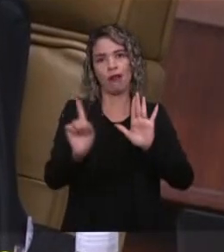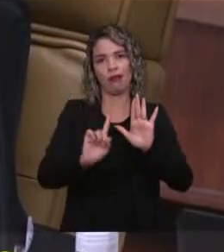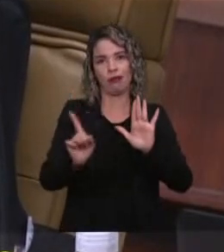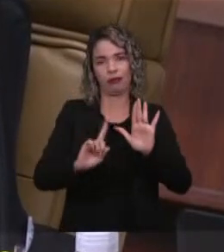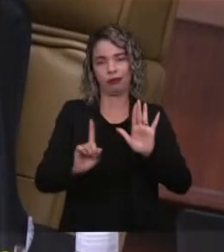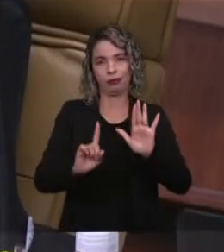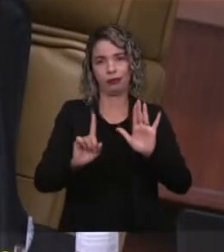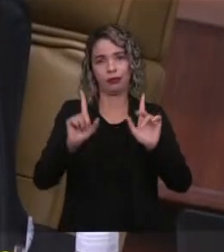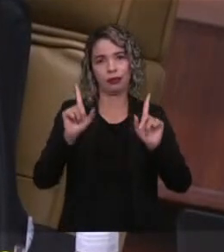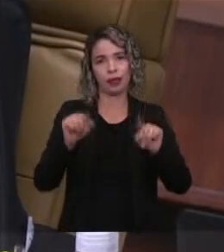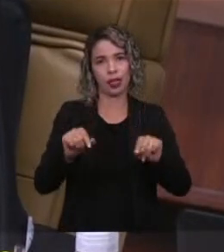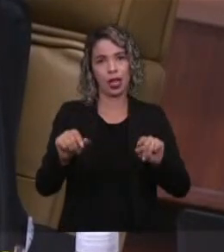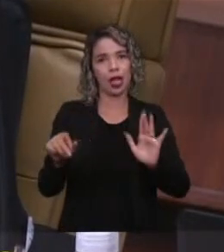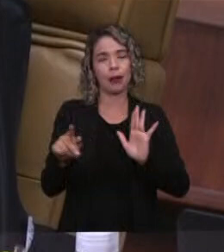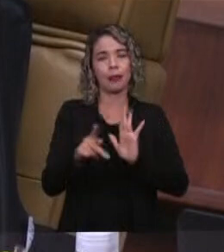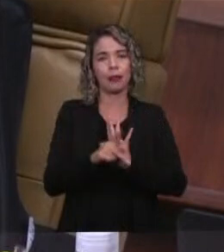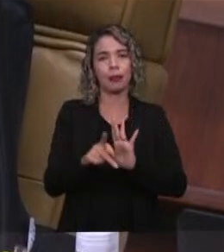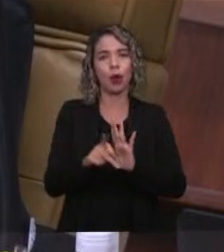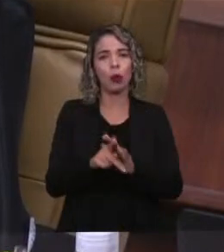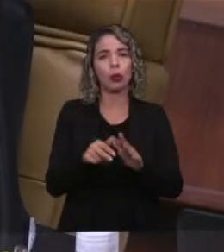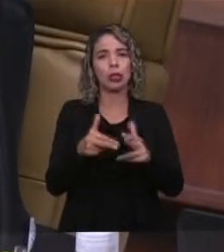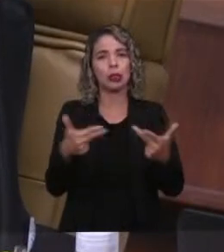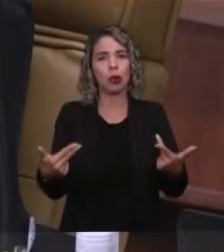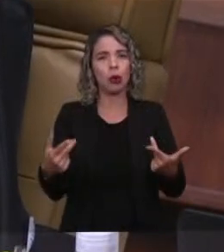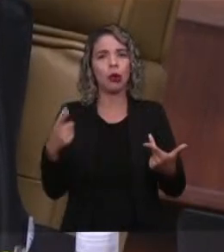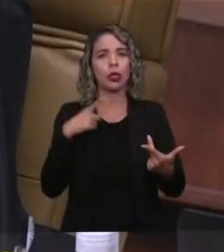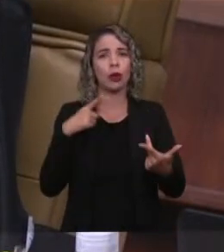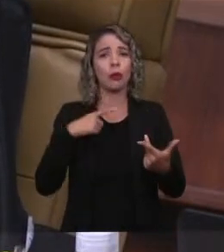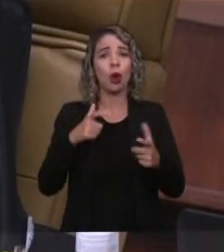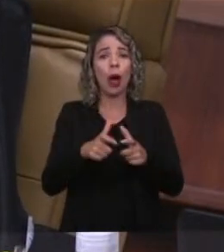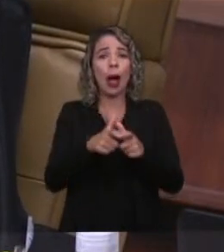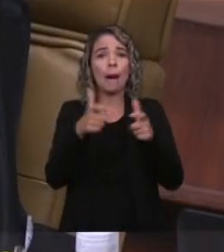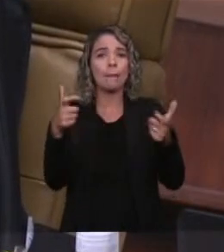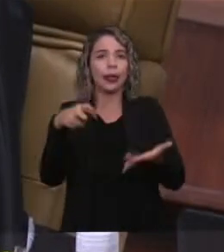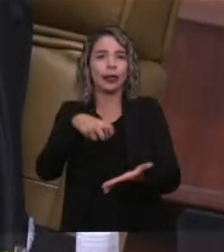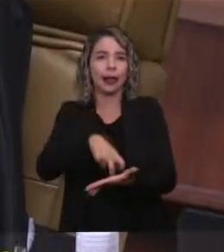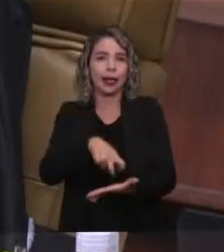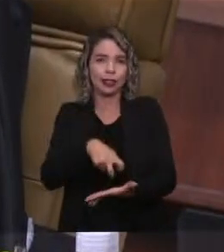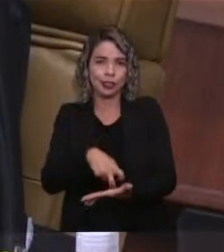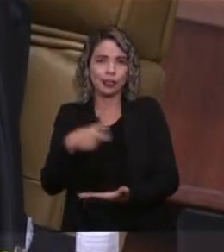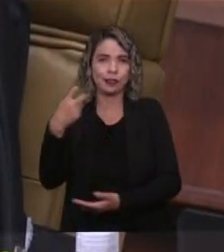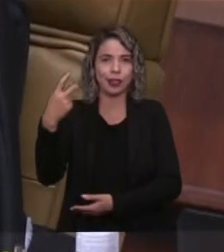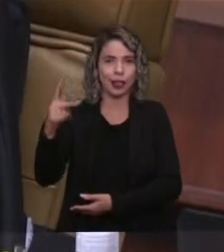corresponde à causa de aumento de pena por